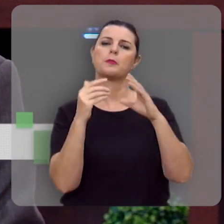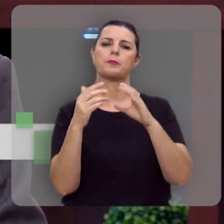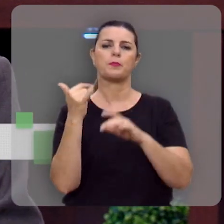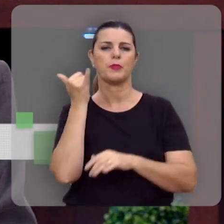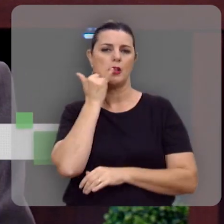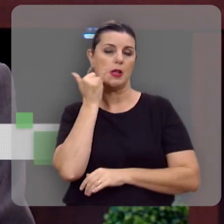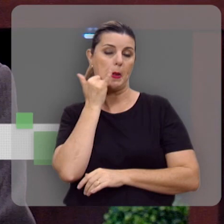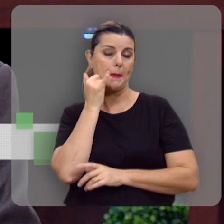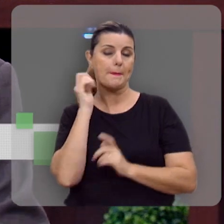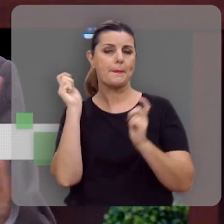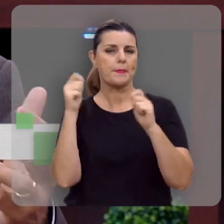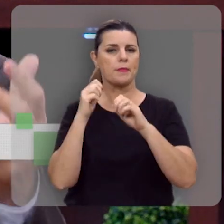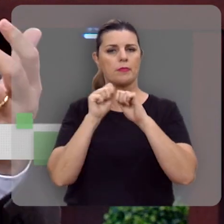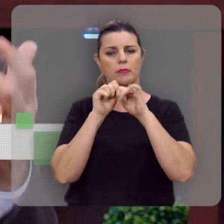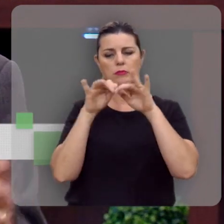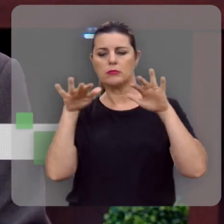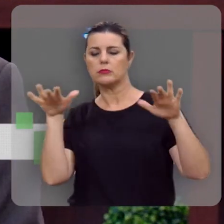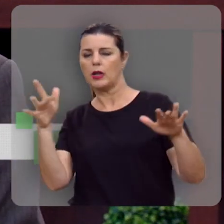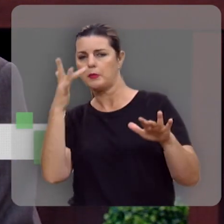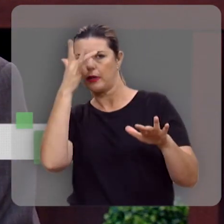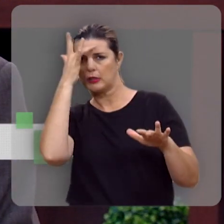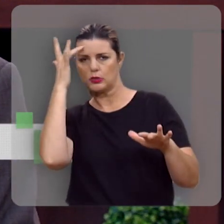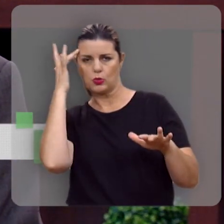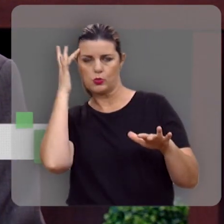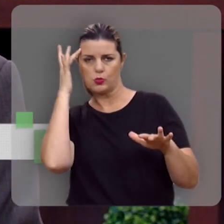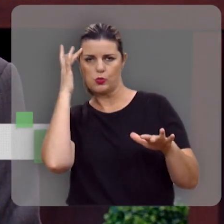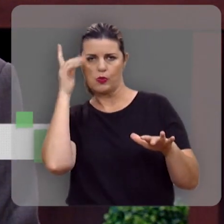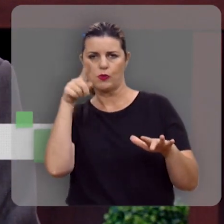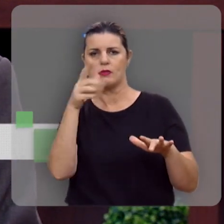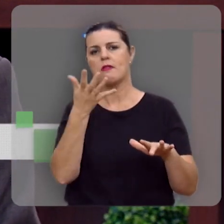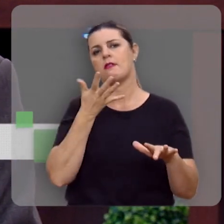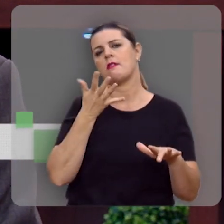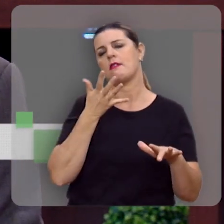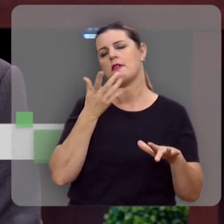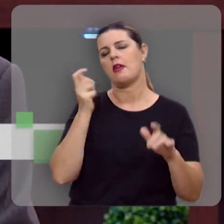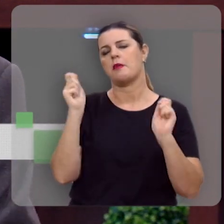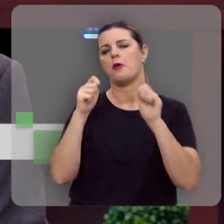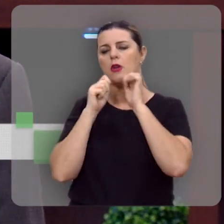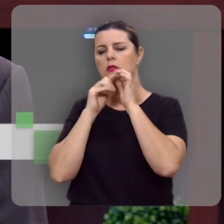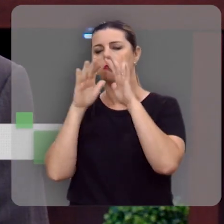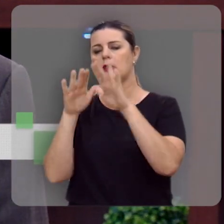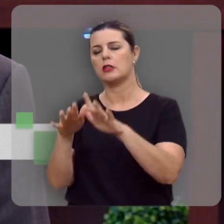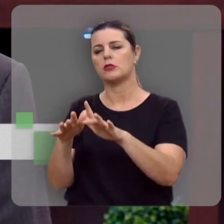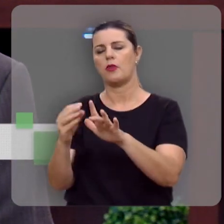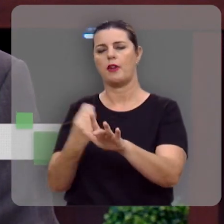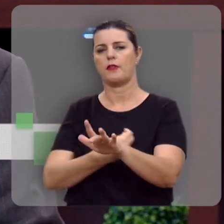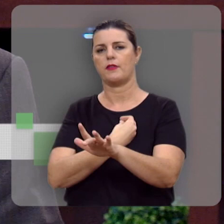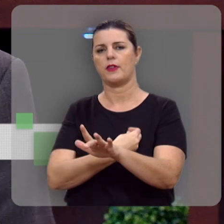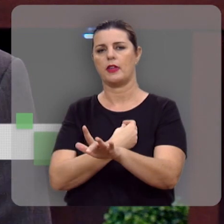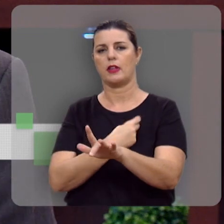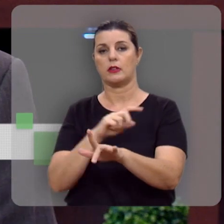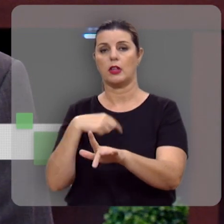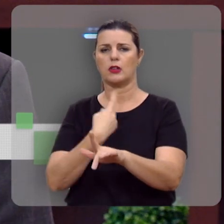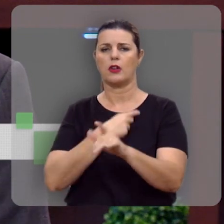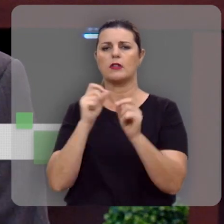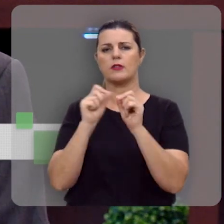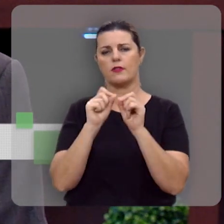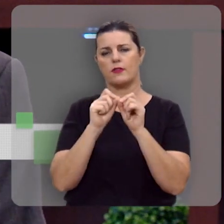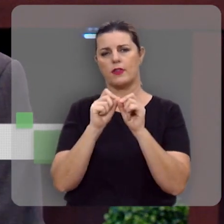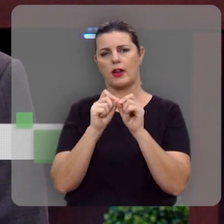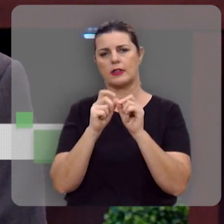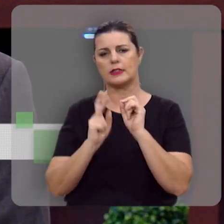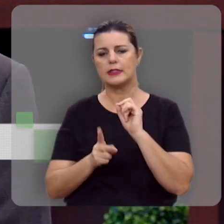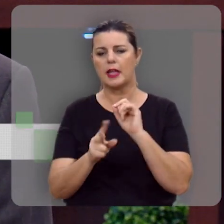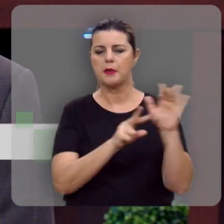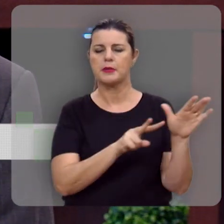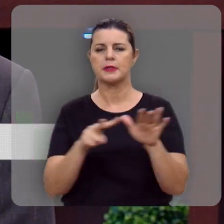telefone e você vai poder encaminhar para quem você quiser e poder abençoar a vida dessa pessoa. É isso que a gente tem feito